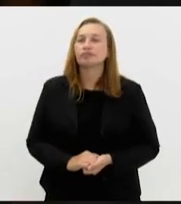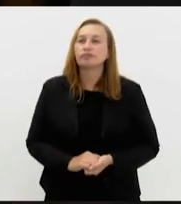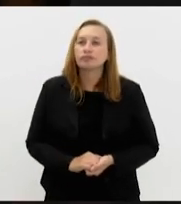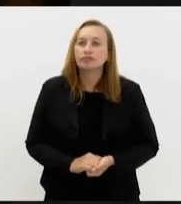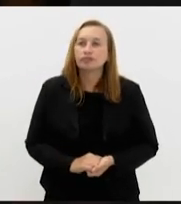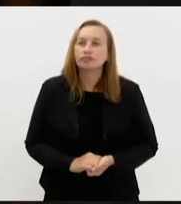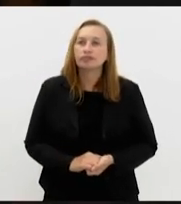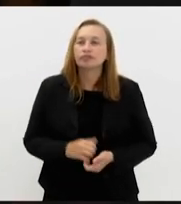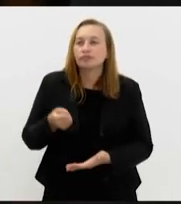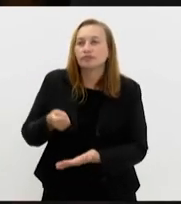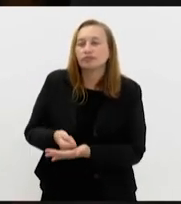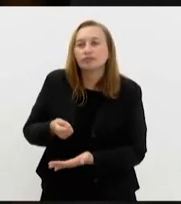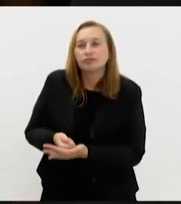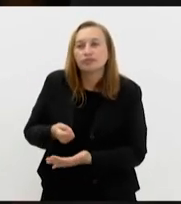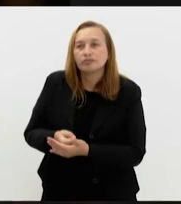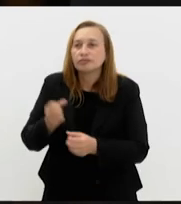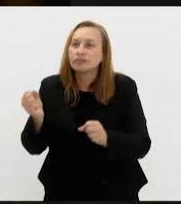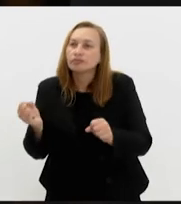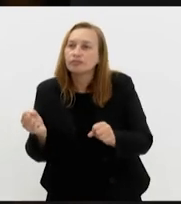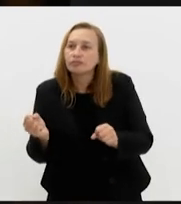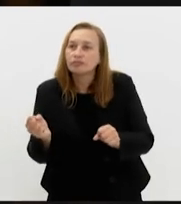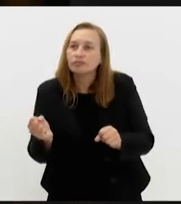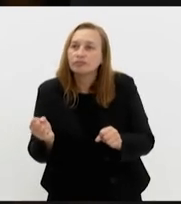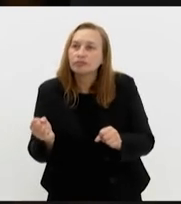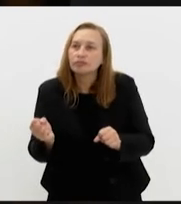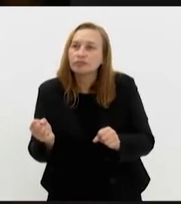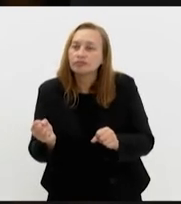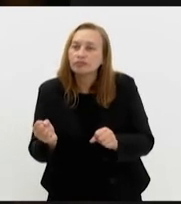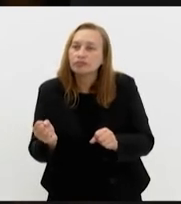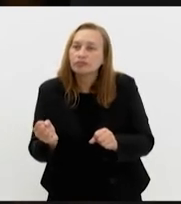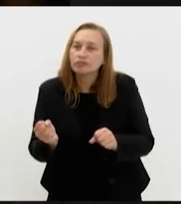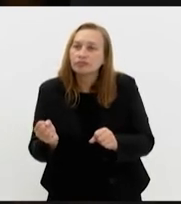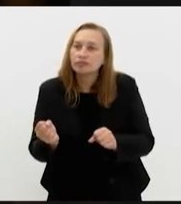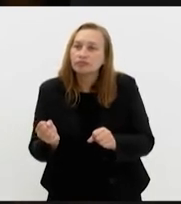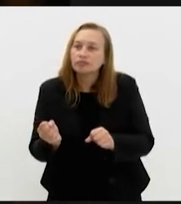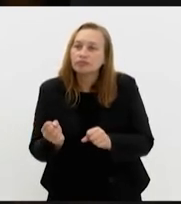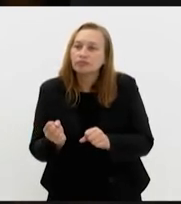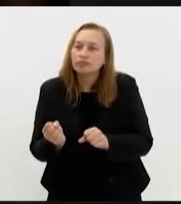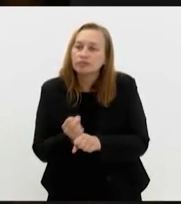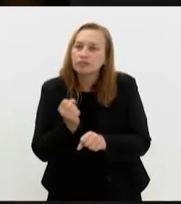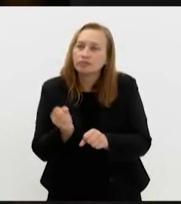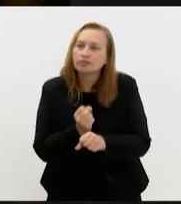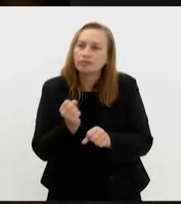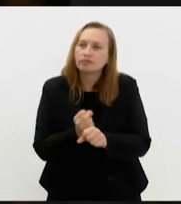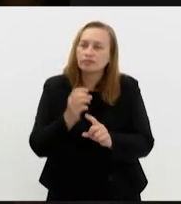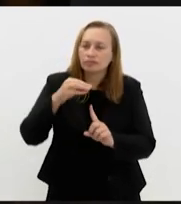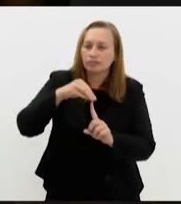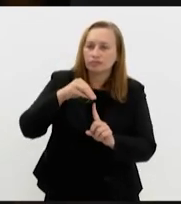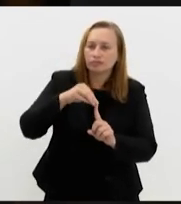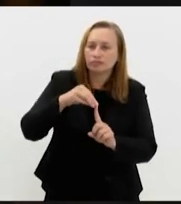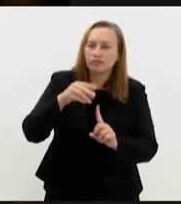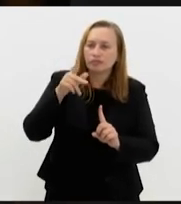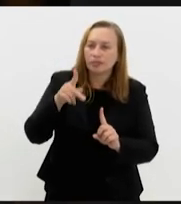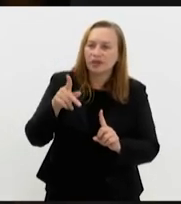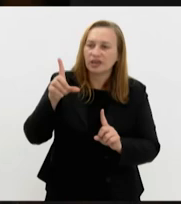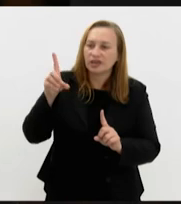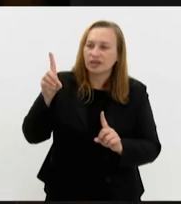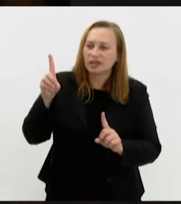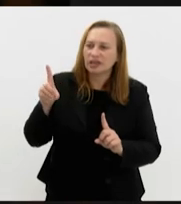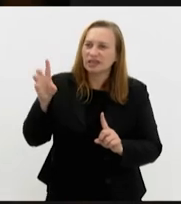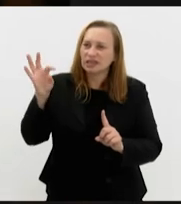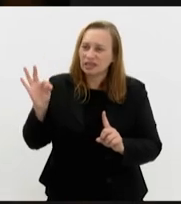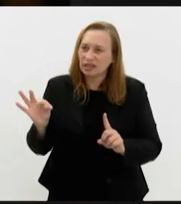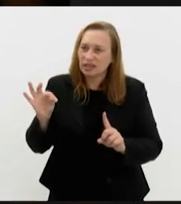previsão obrigatória de construção de pontos de parada e descanso, PPD, para os motoristas profissionais de